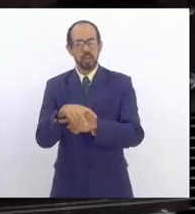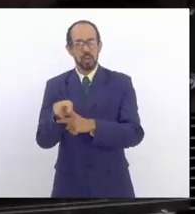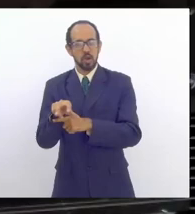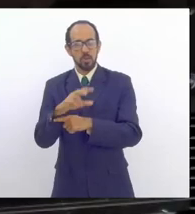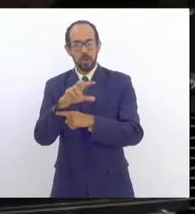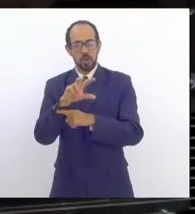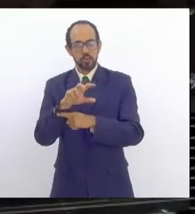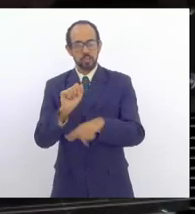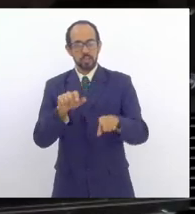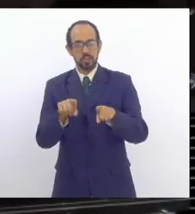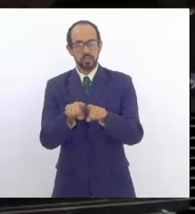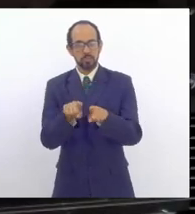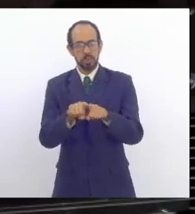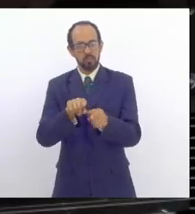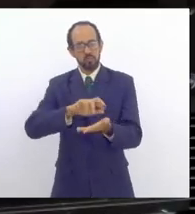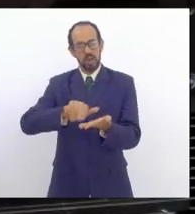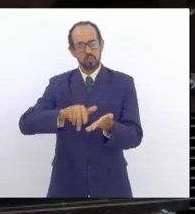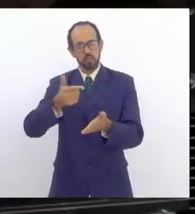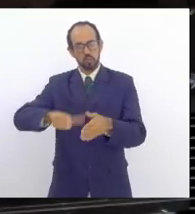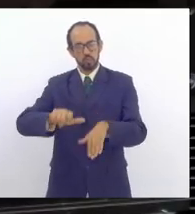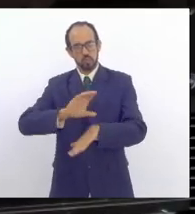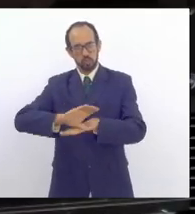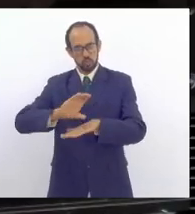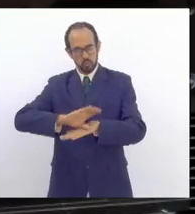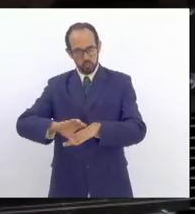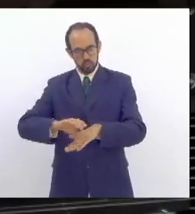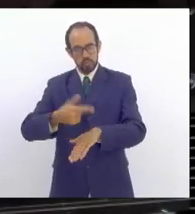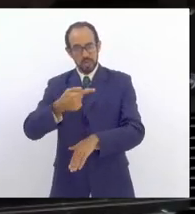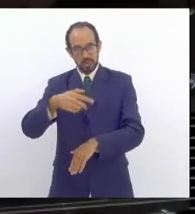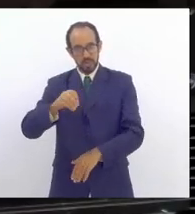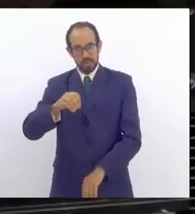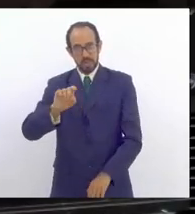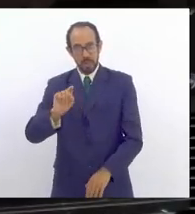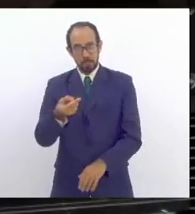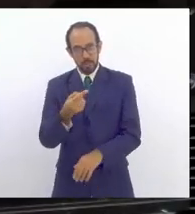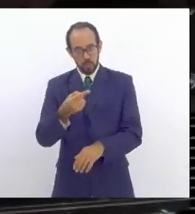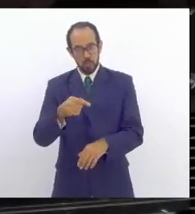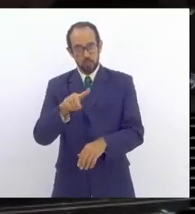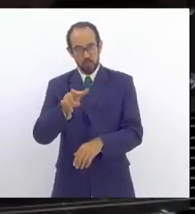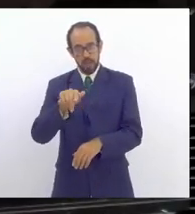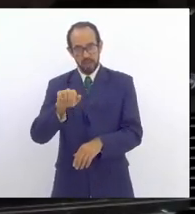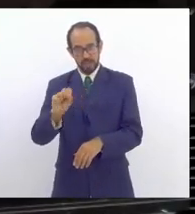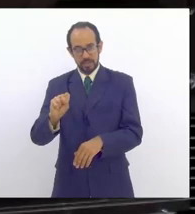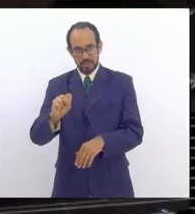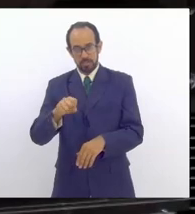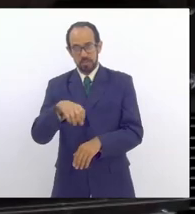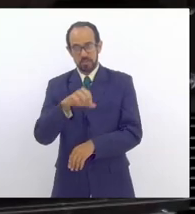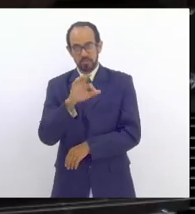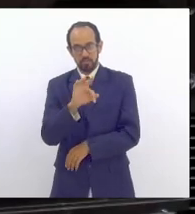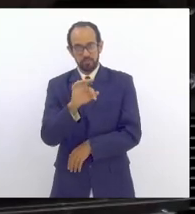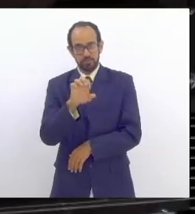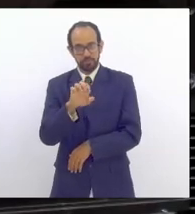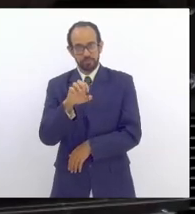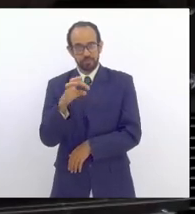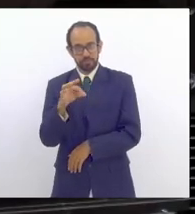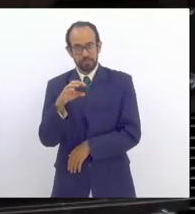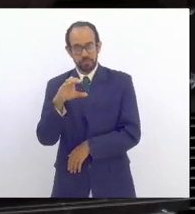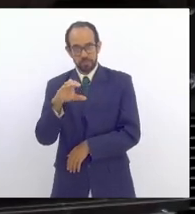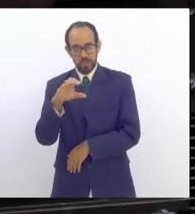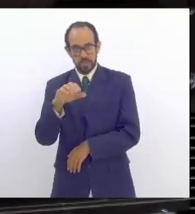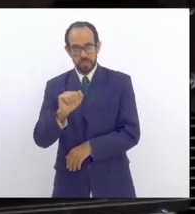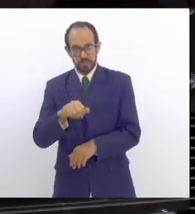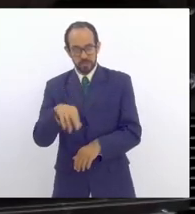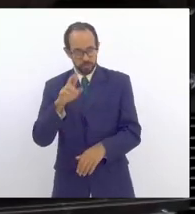interculturais. E das 70 mil vagas oferecidas pelas FAETECs em cursos profissionalizantes, doutor